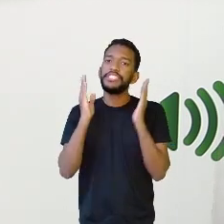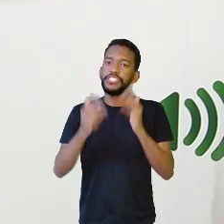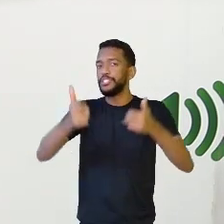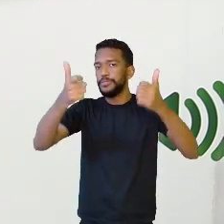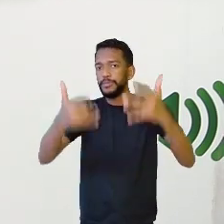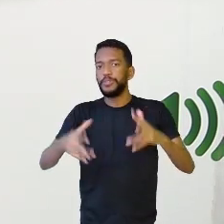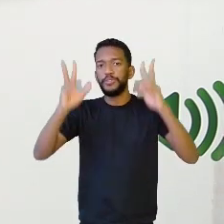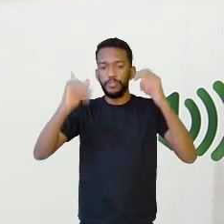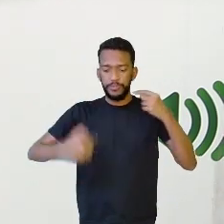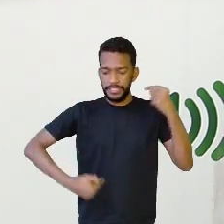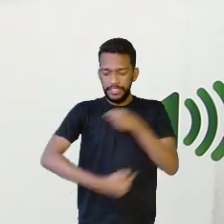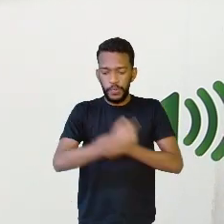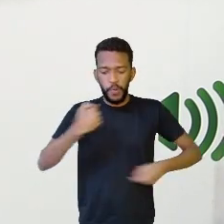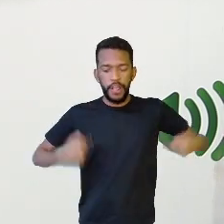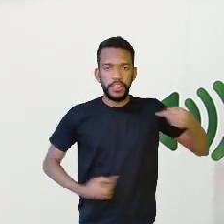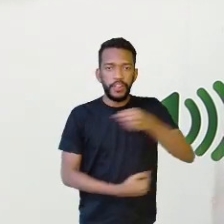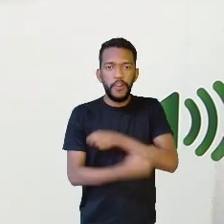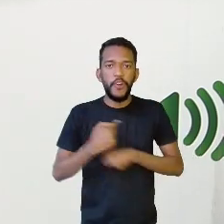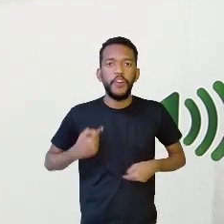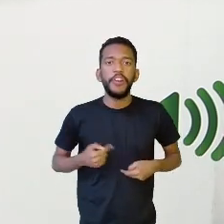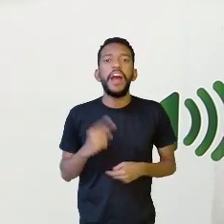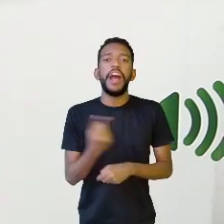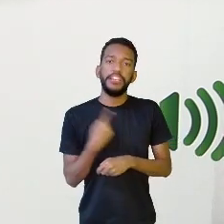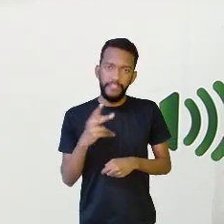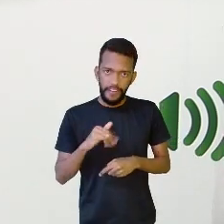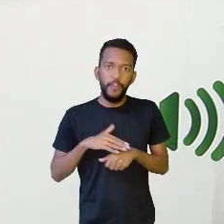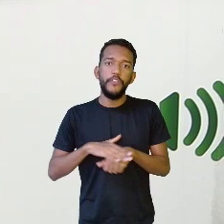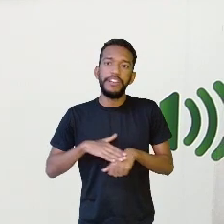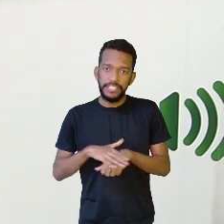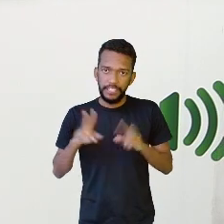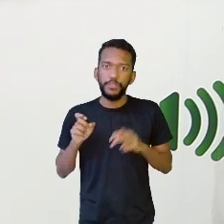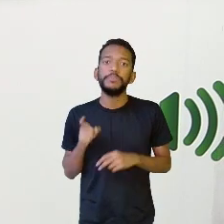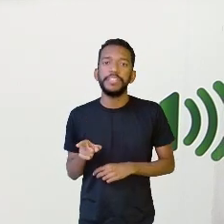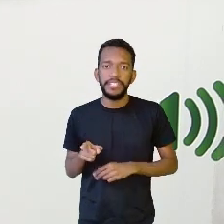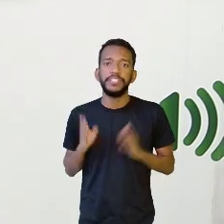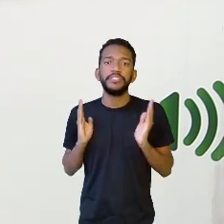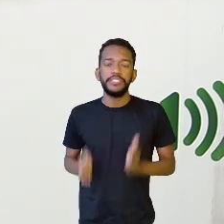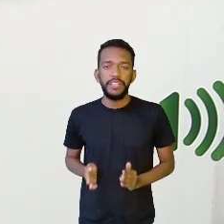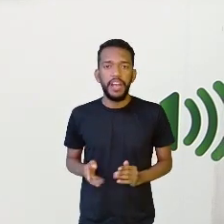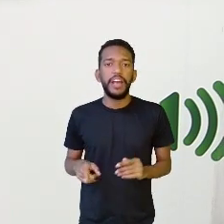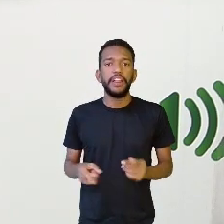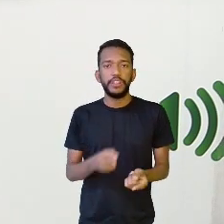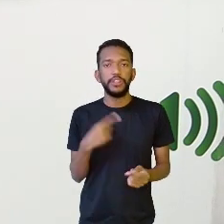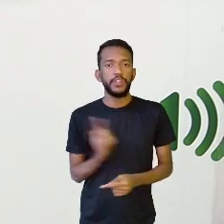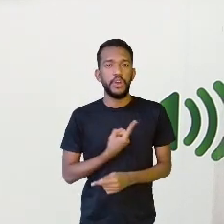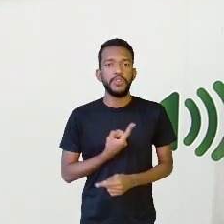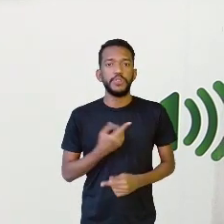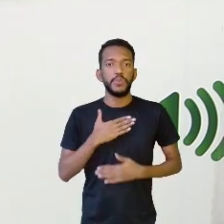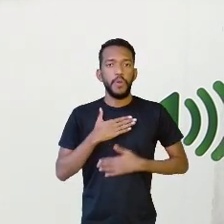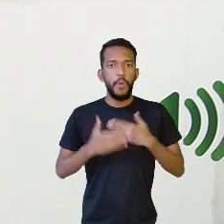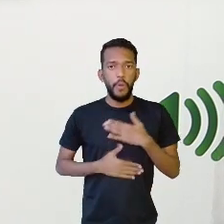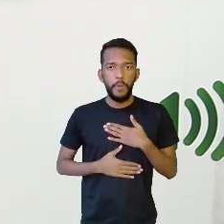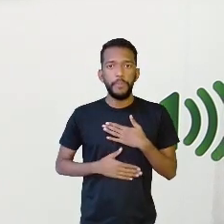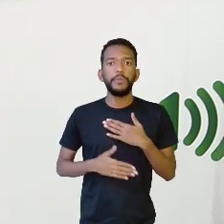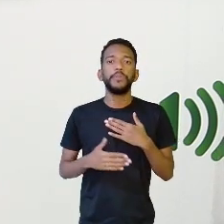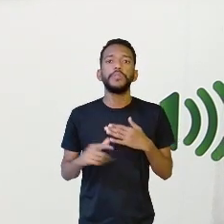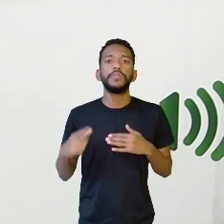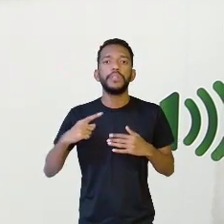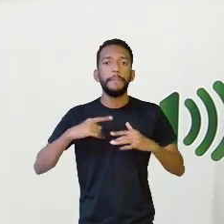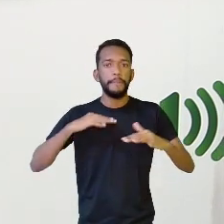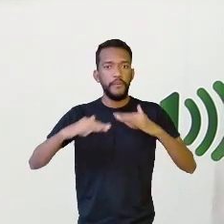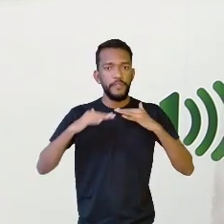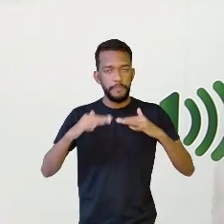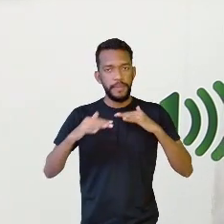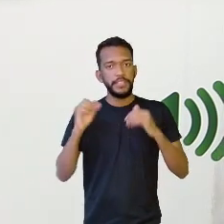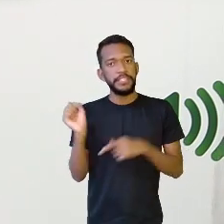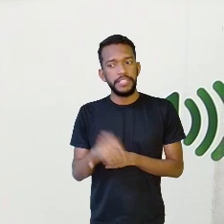sistema circulatório? Ainda iremos conversar mais sobre isso. Ou seja, o nosso corpo, ele está em movimento.